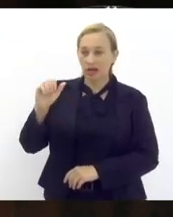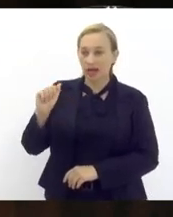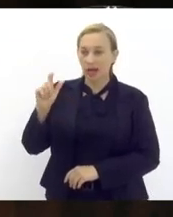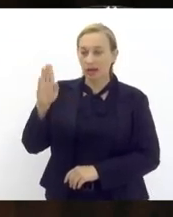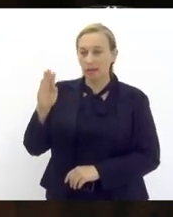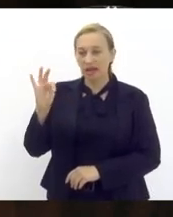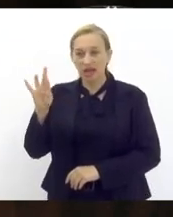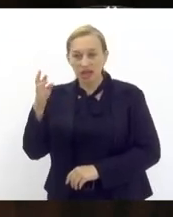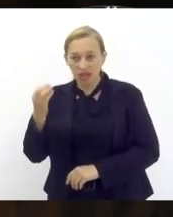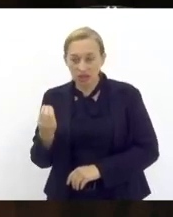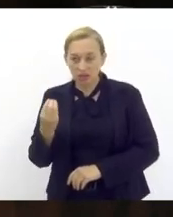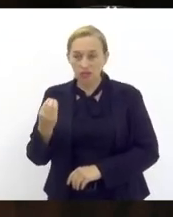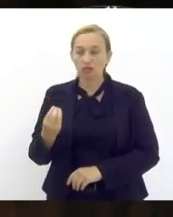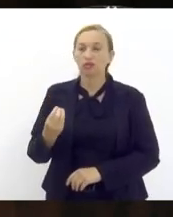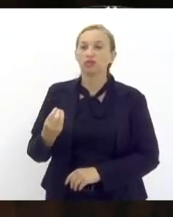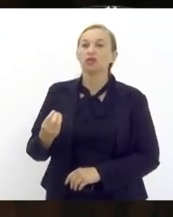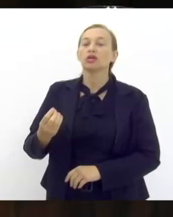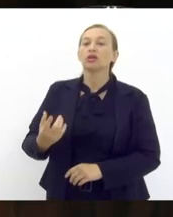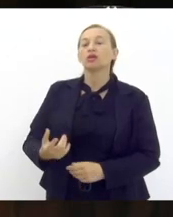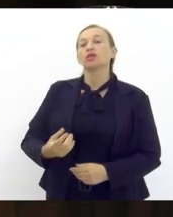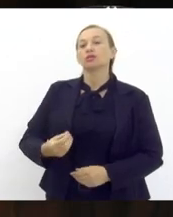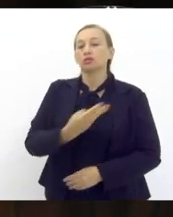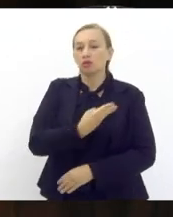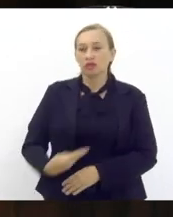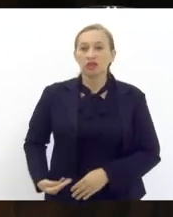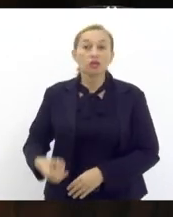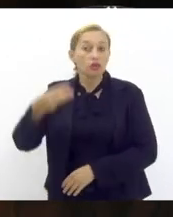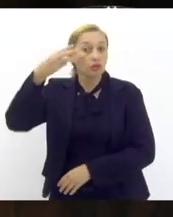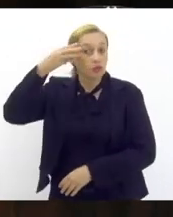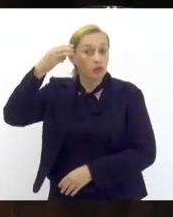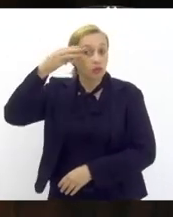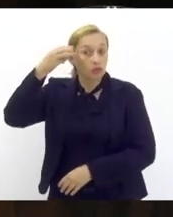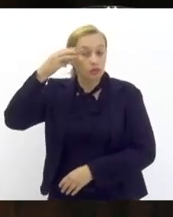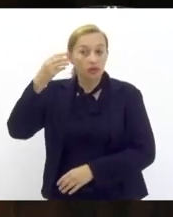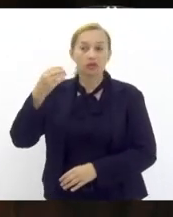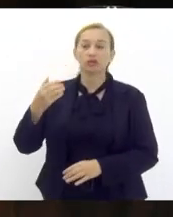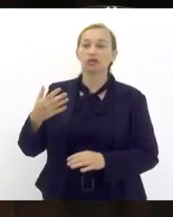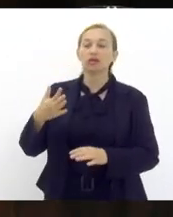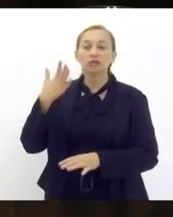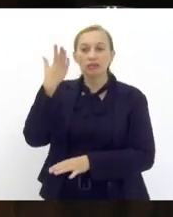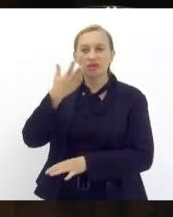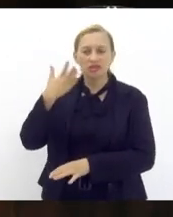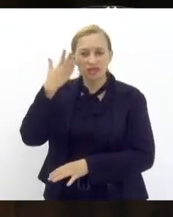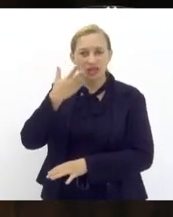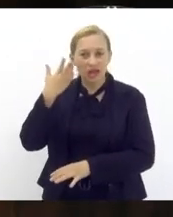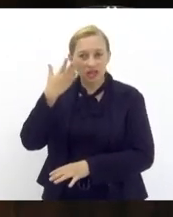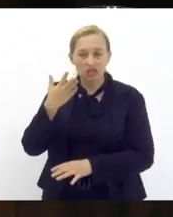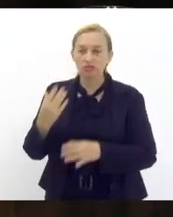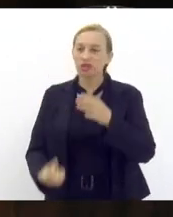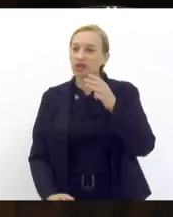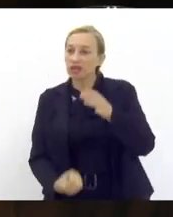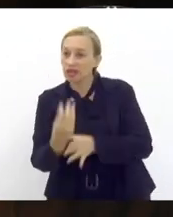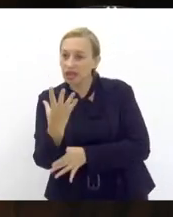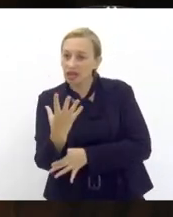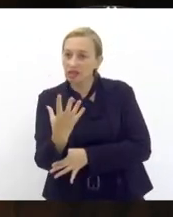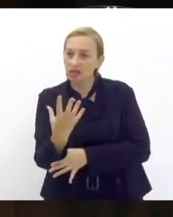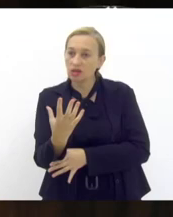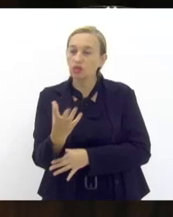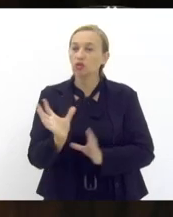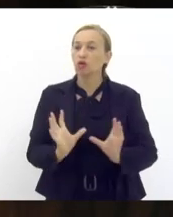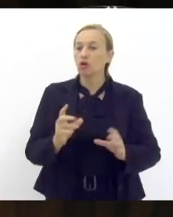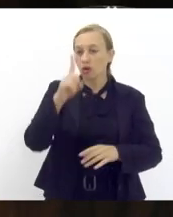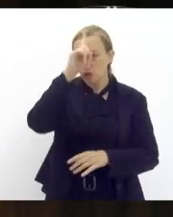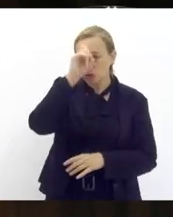solicita ao excelentíssimo senhor governador Wilson José Witzel o envio de mensagem dispondo sobre a criação de um